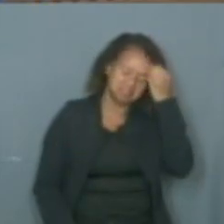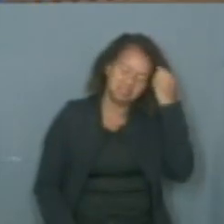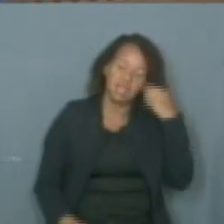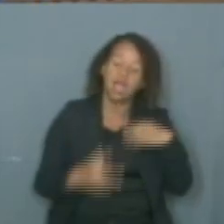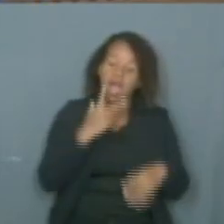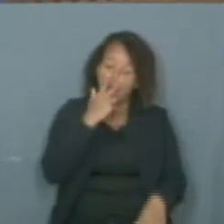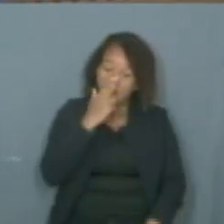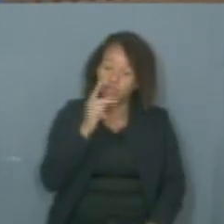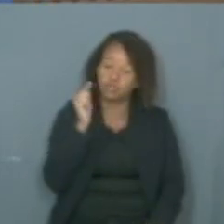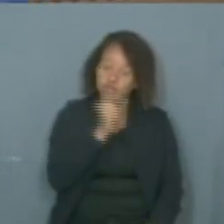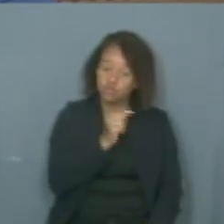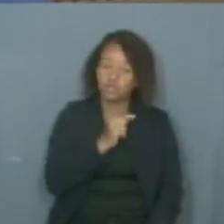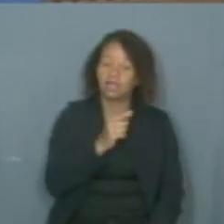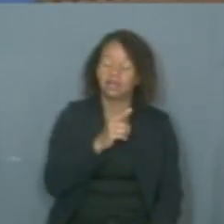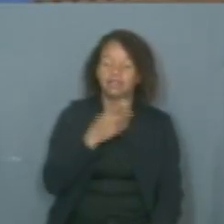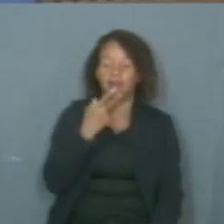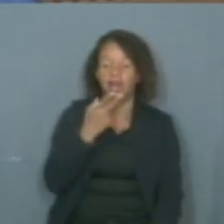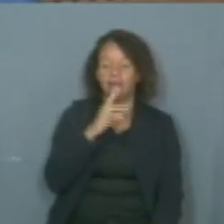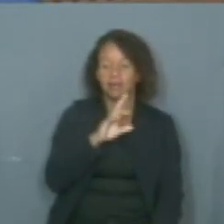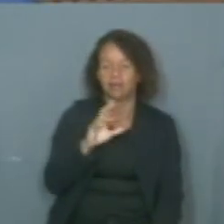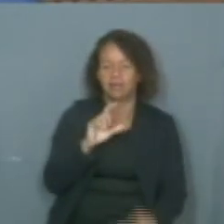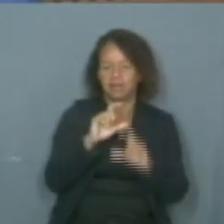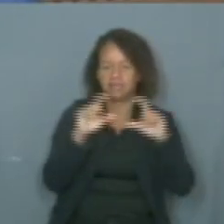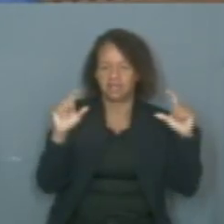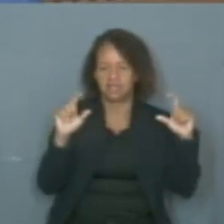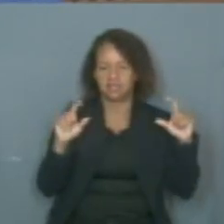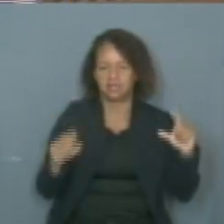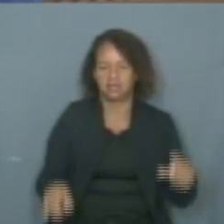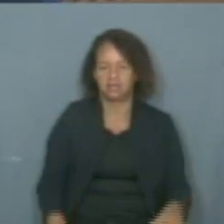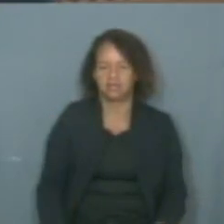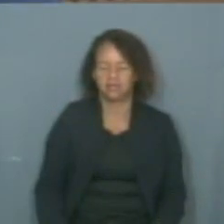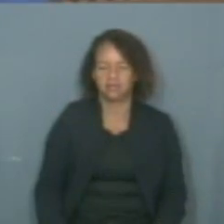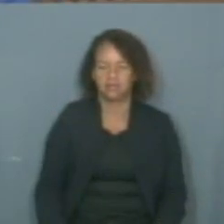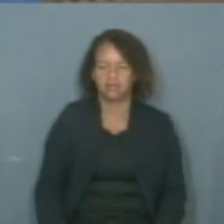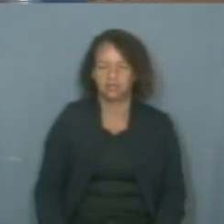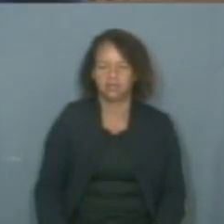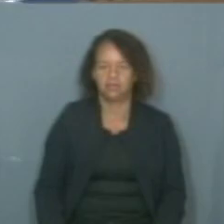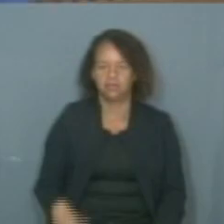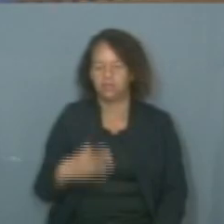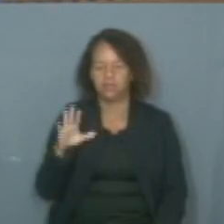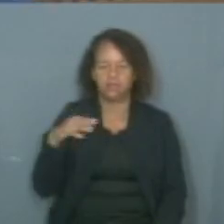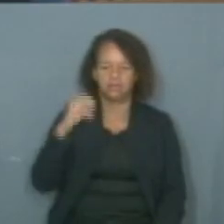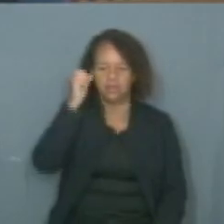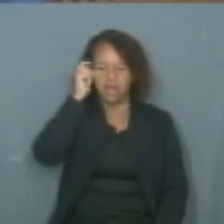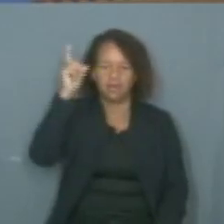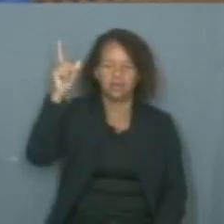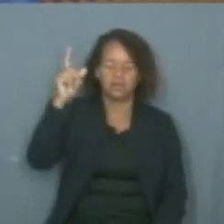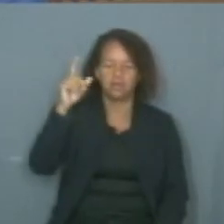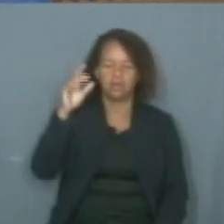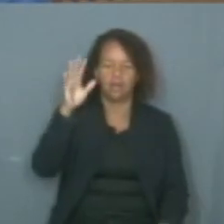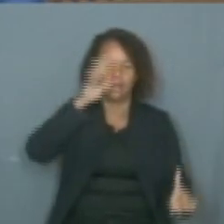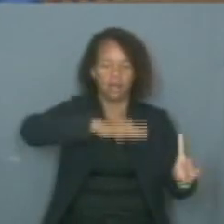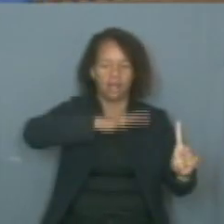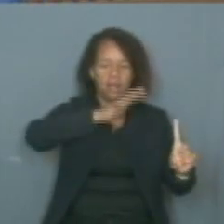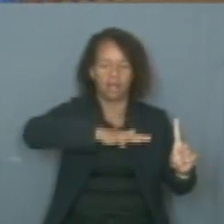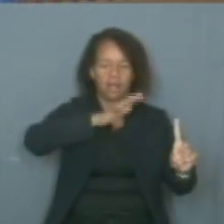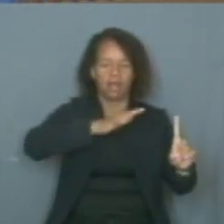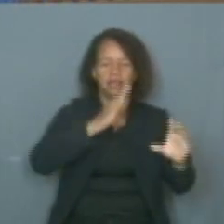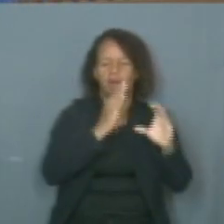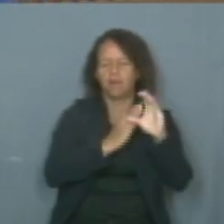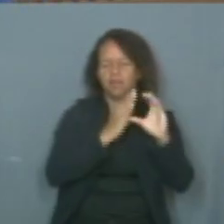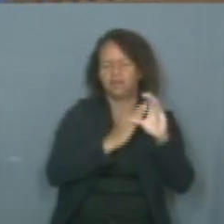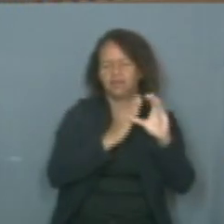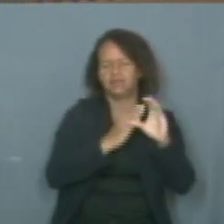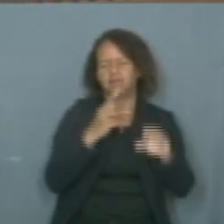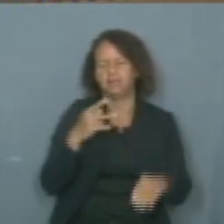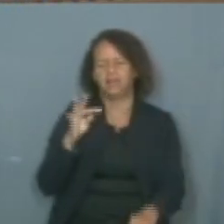muito o ditado, presidente, de um dos idealistas, ídolos dessa turminha comunista,